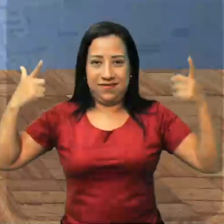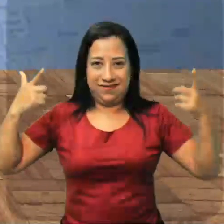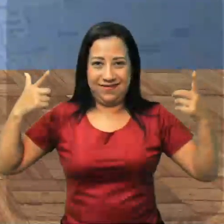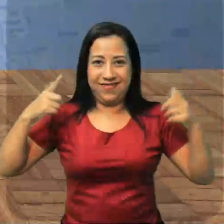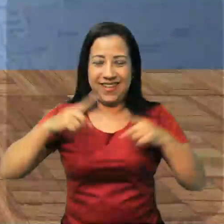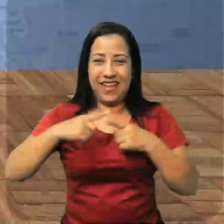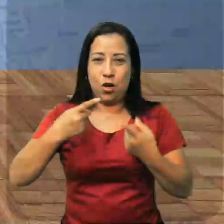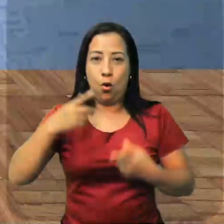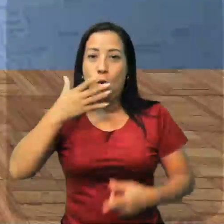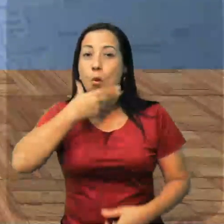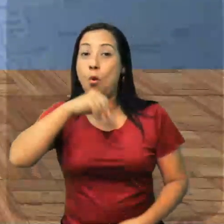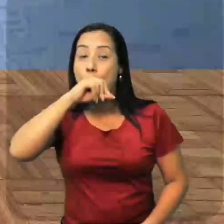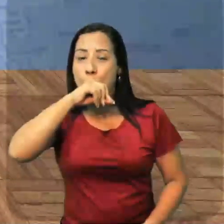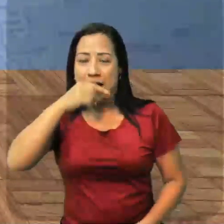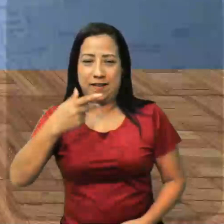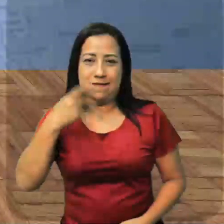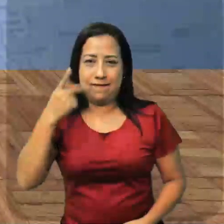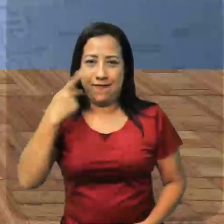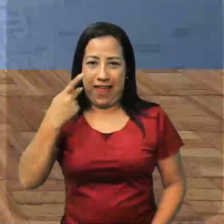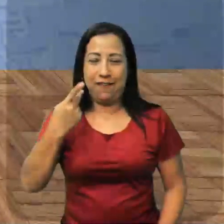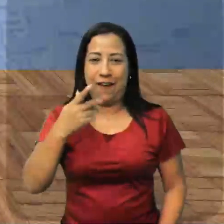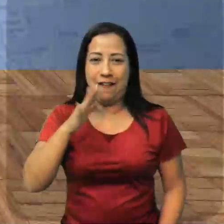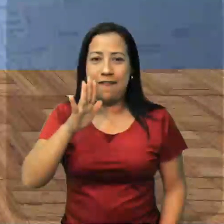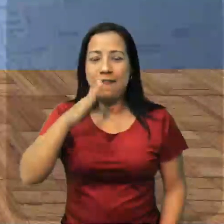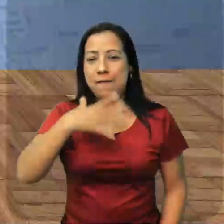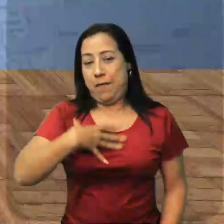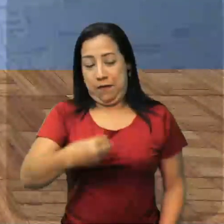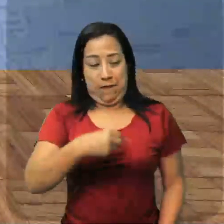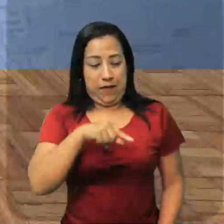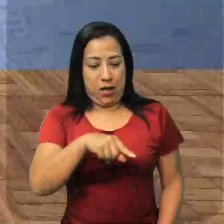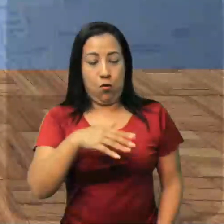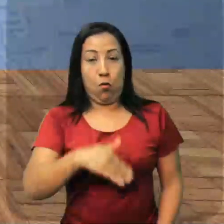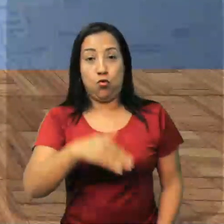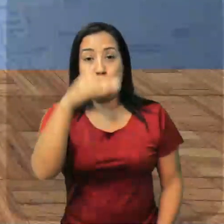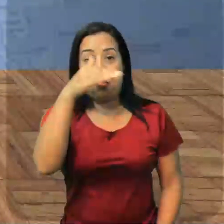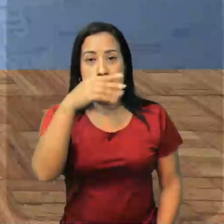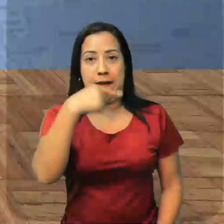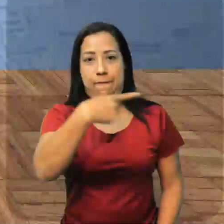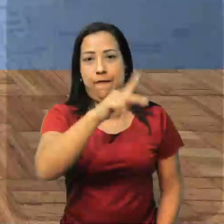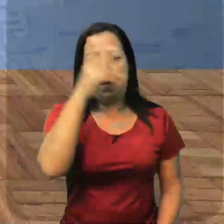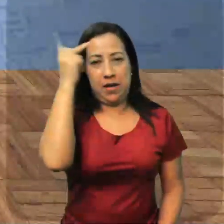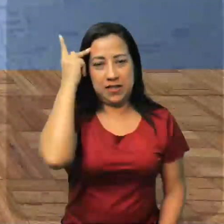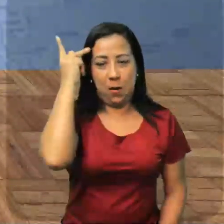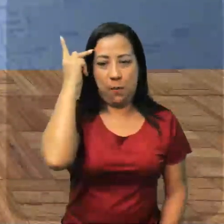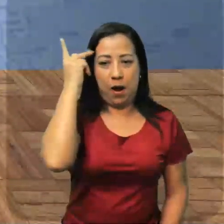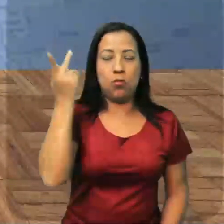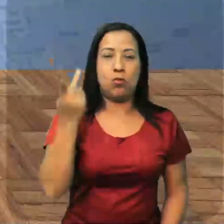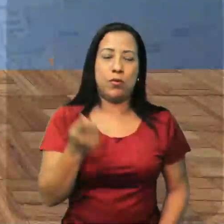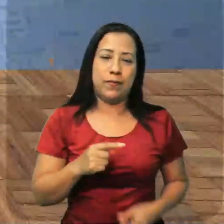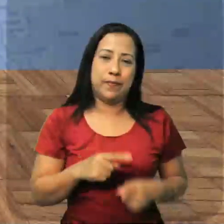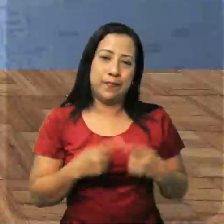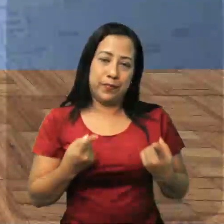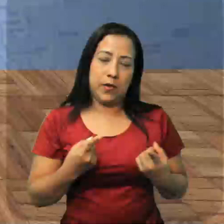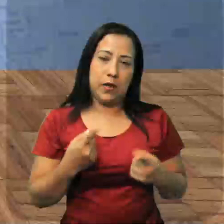Paulo. Era um fator migratório. São Paulo não tem as melhores condições de